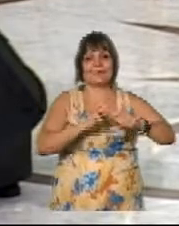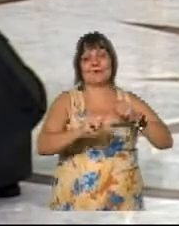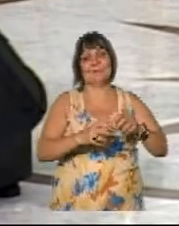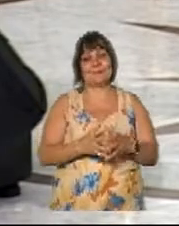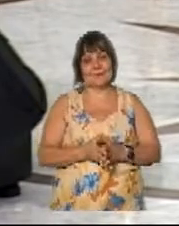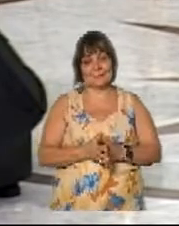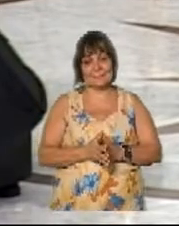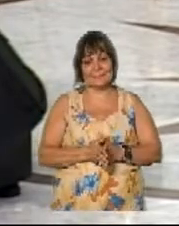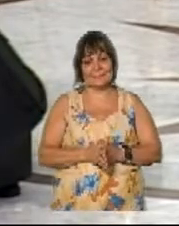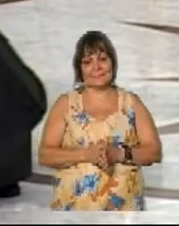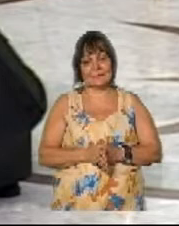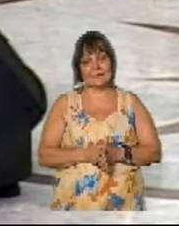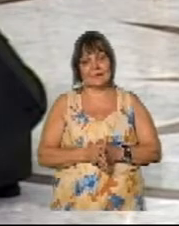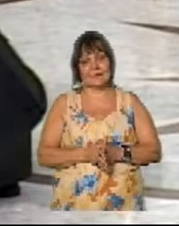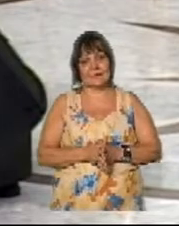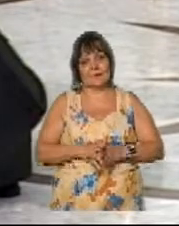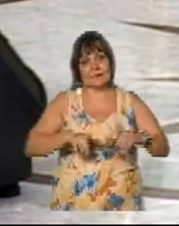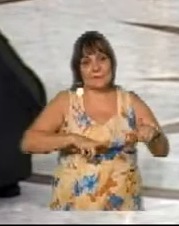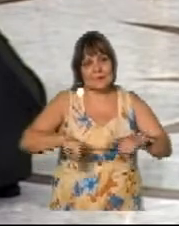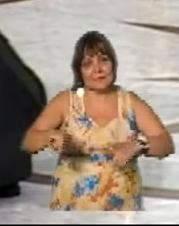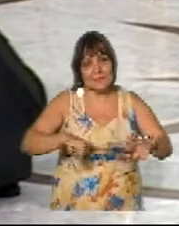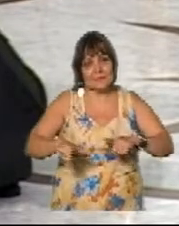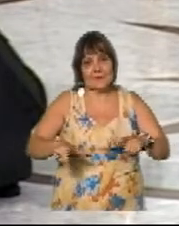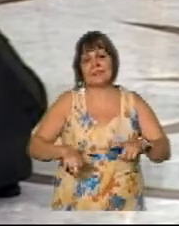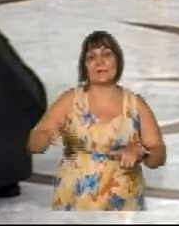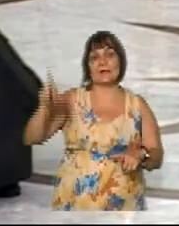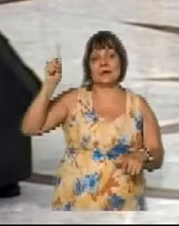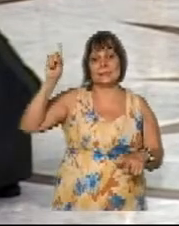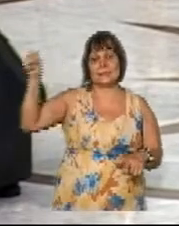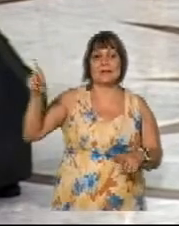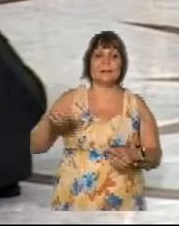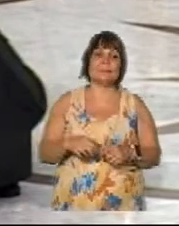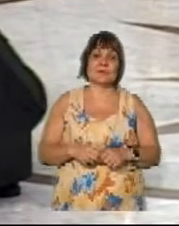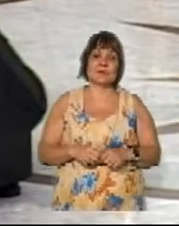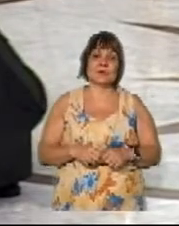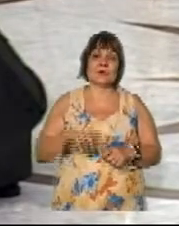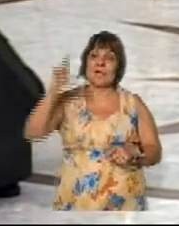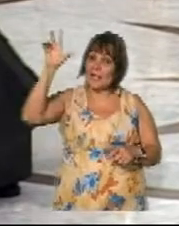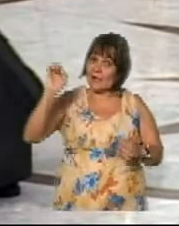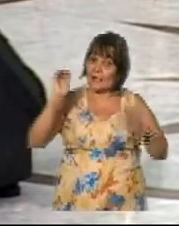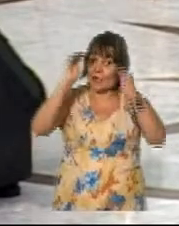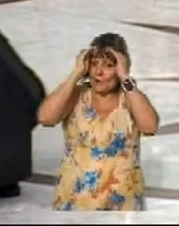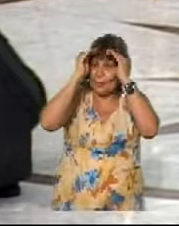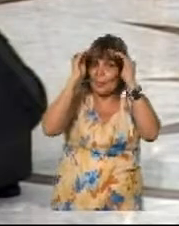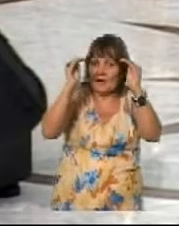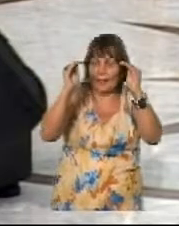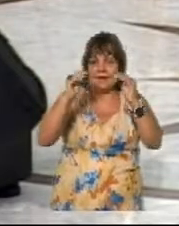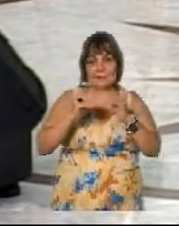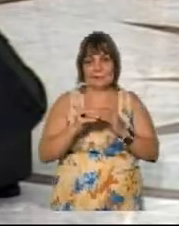sei, que servir a Deus implica na obediência à palavra do